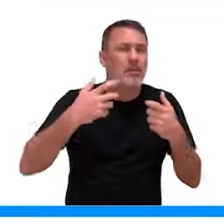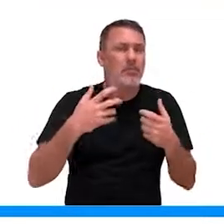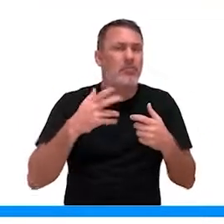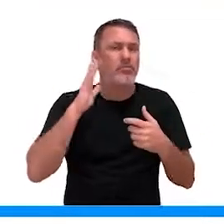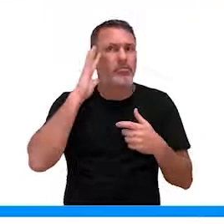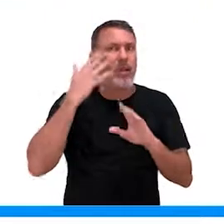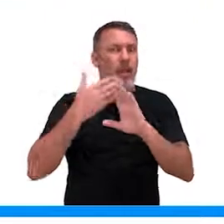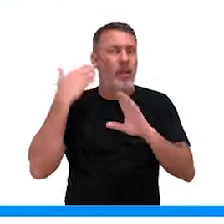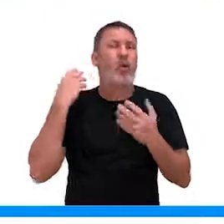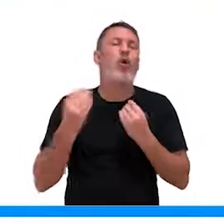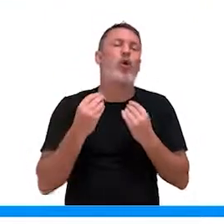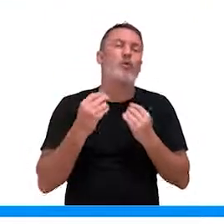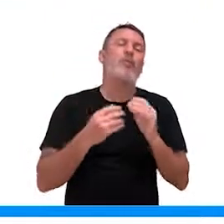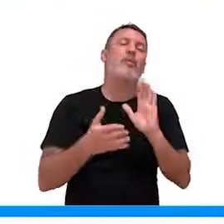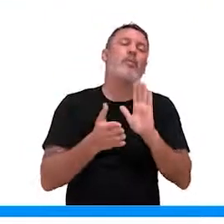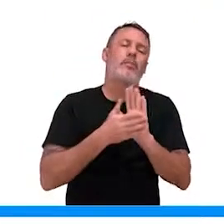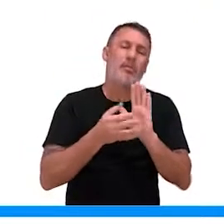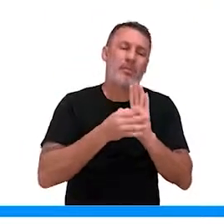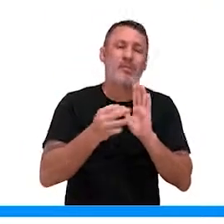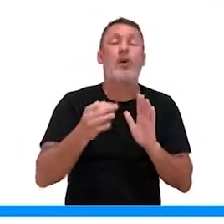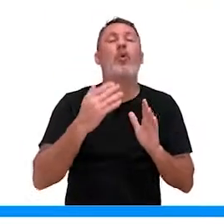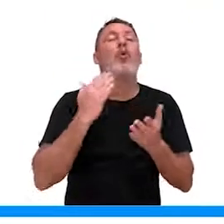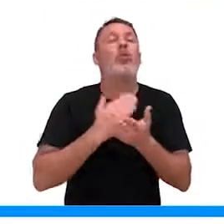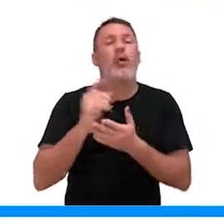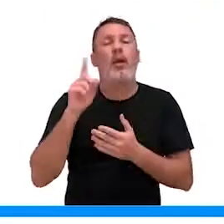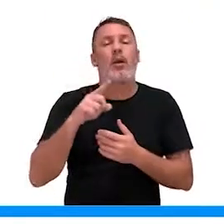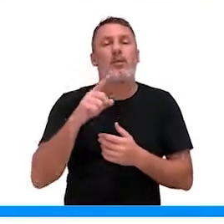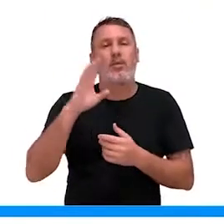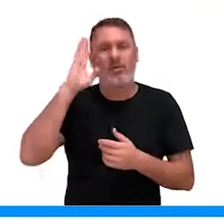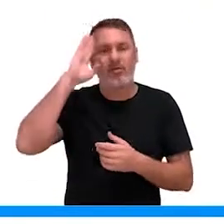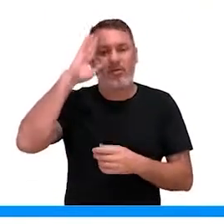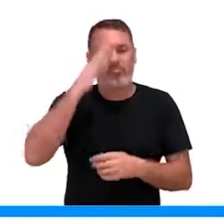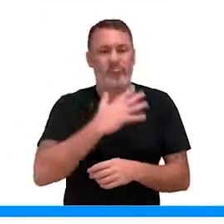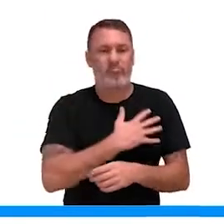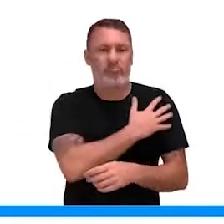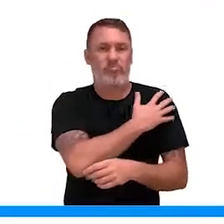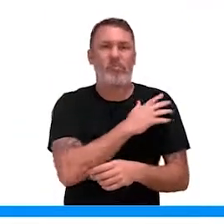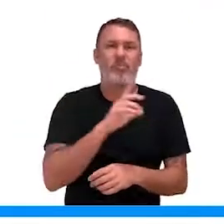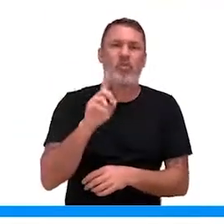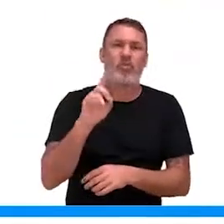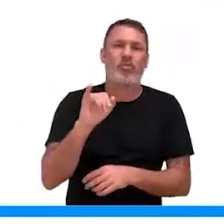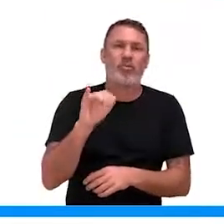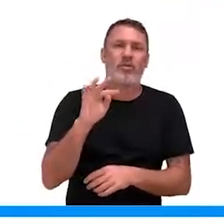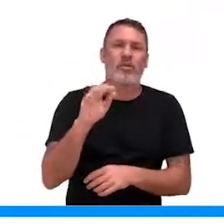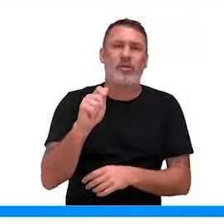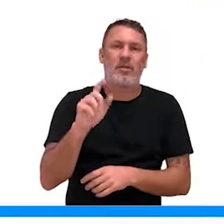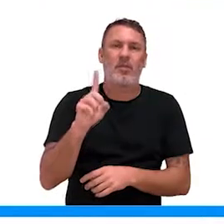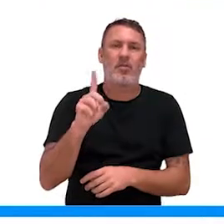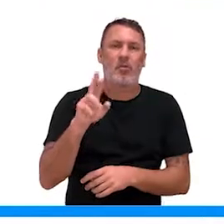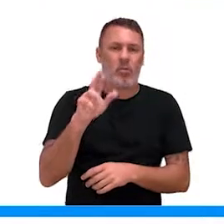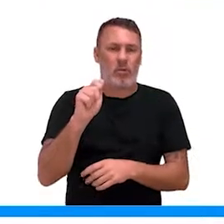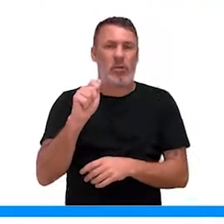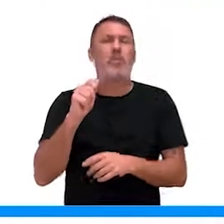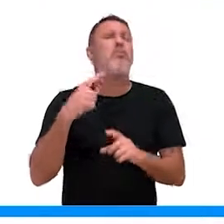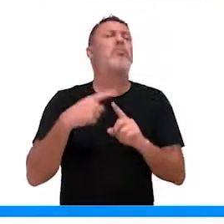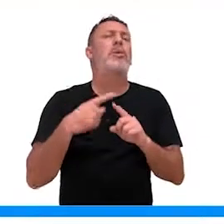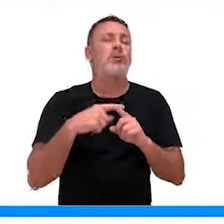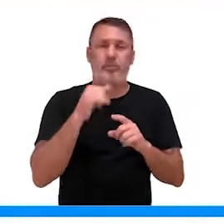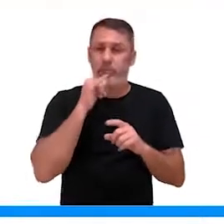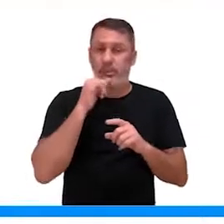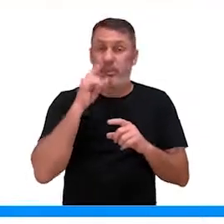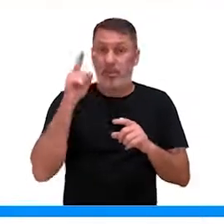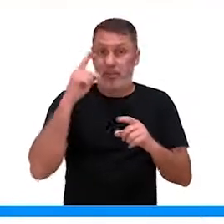esse objetivo, durante o governo militar. Durante a ditadura militar. Os militares eles tinham receio de que caso